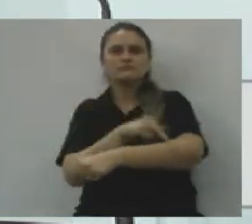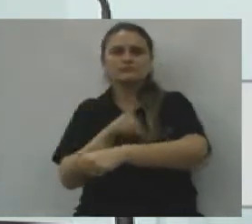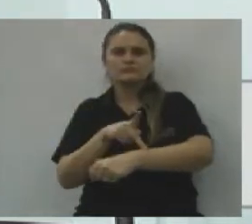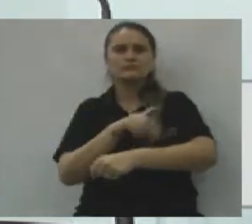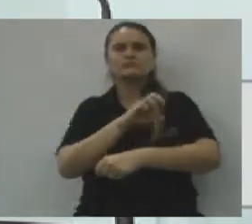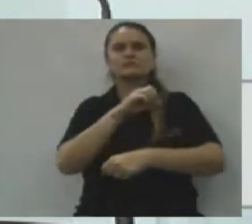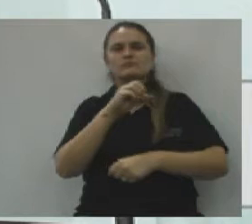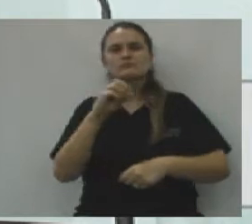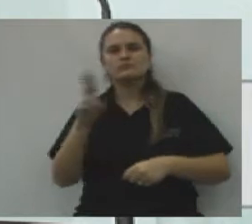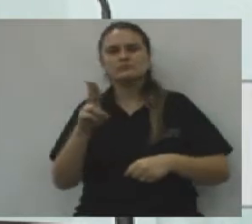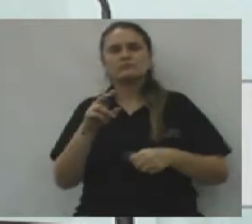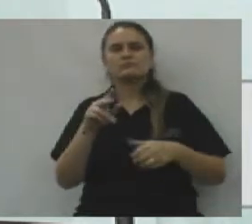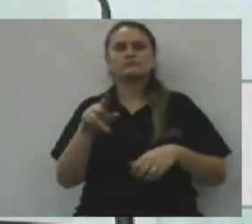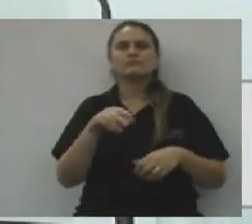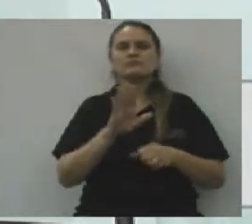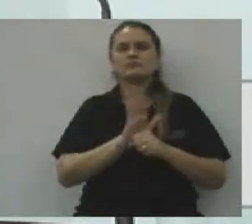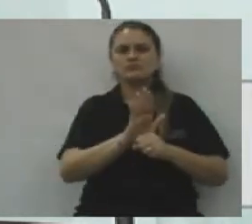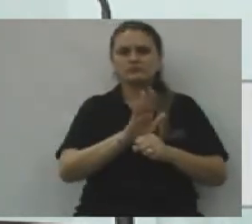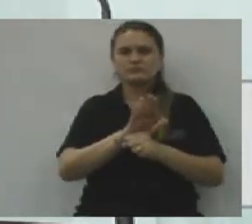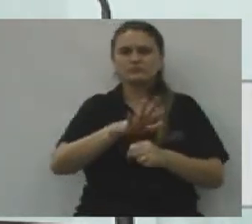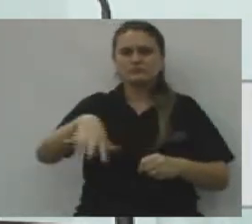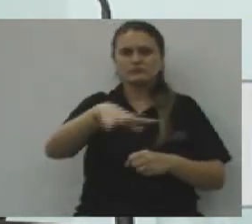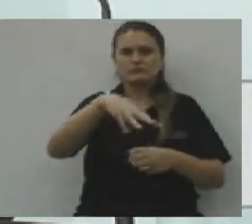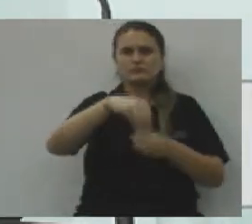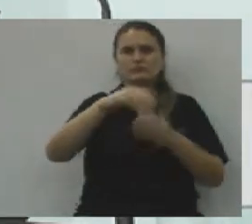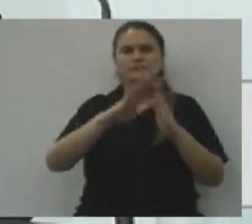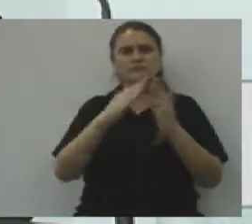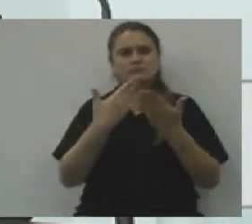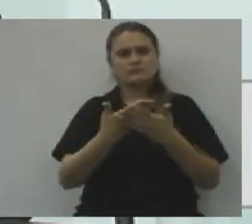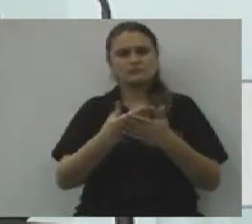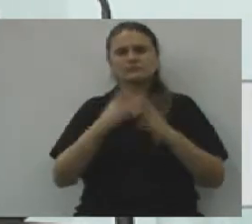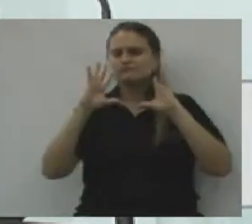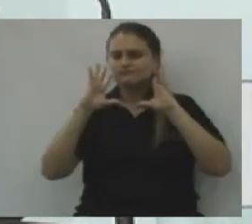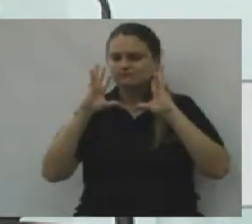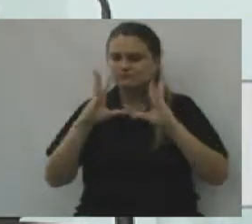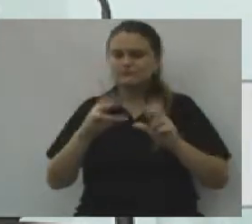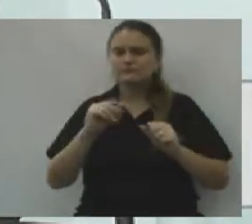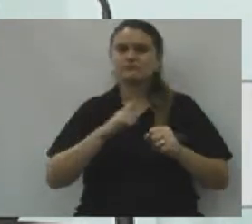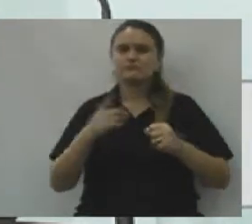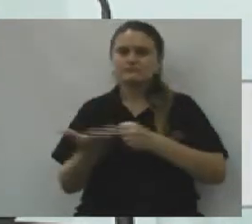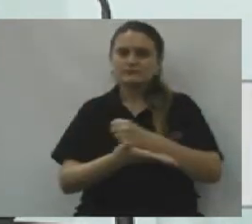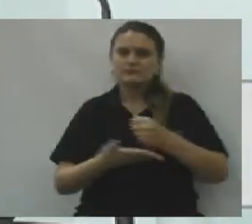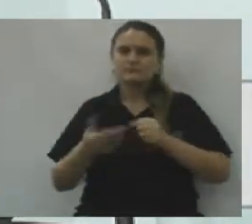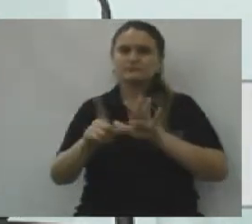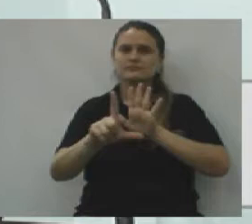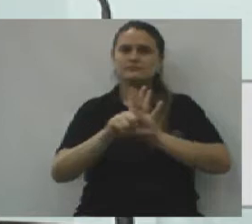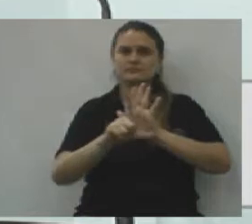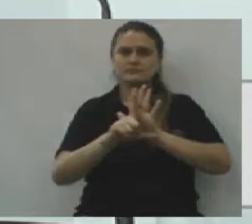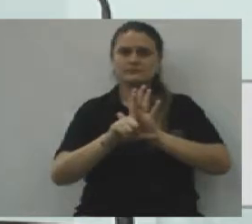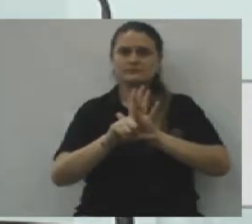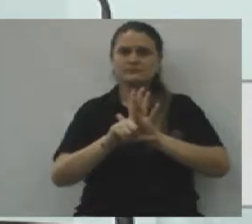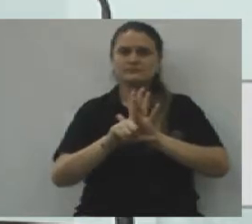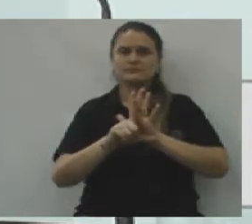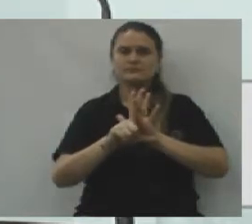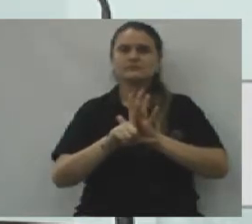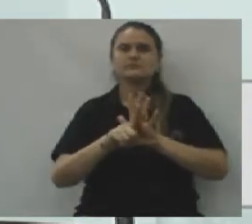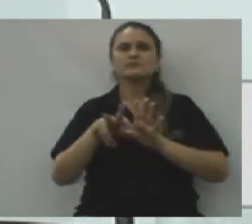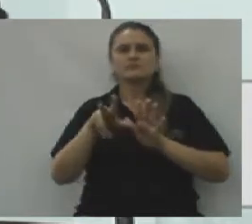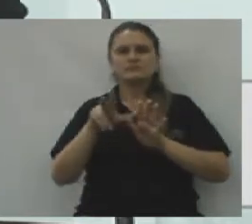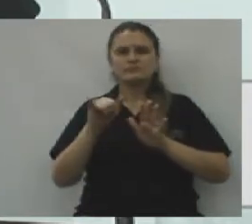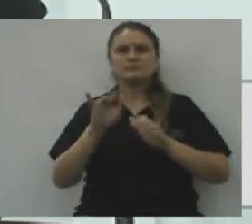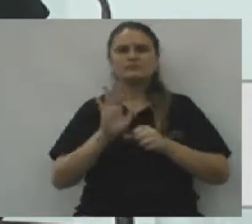ou agente educacional, todos terão um amparo legal nesta lei, que